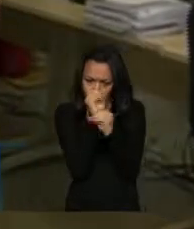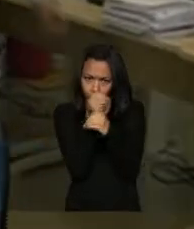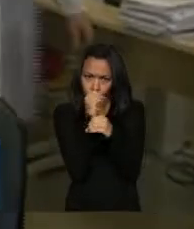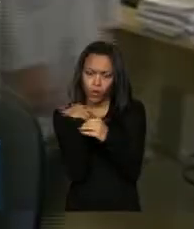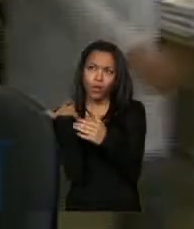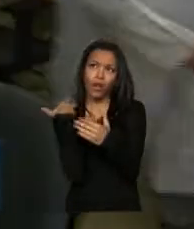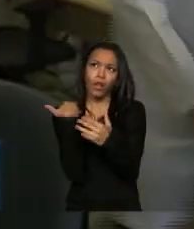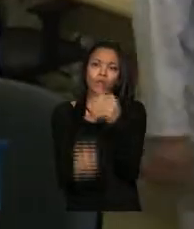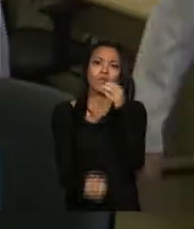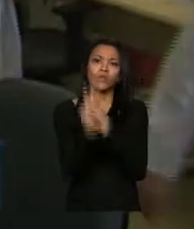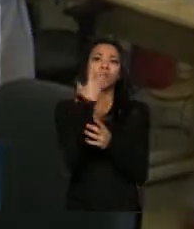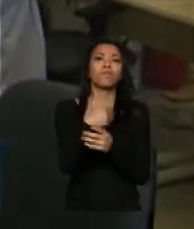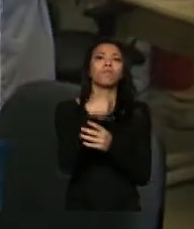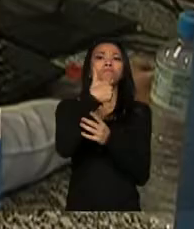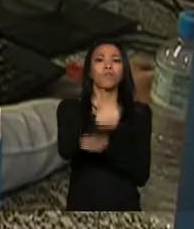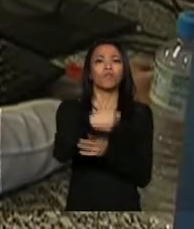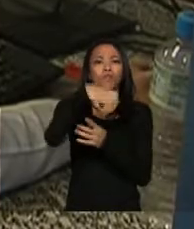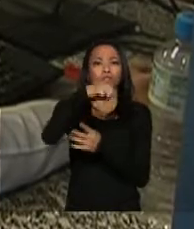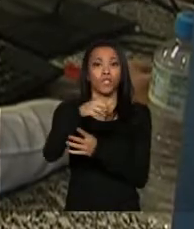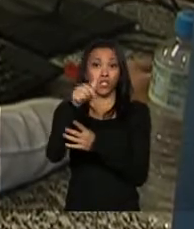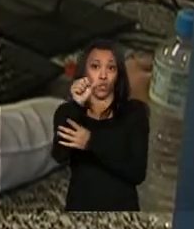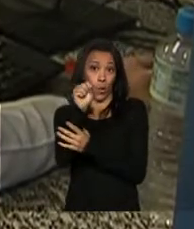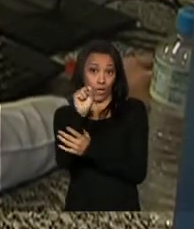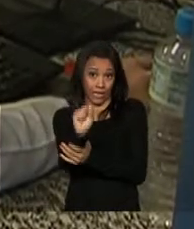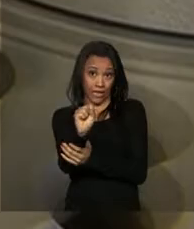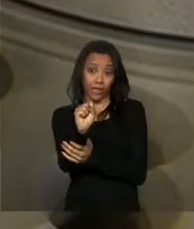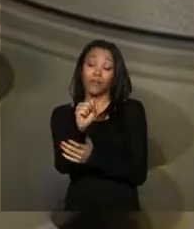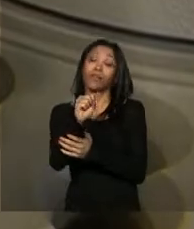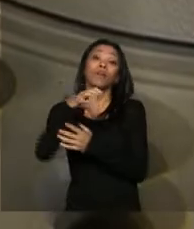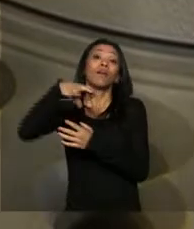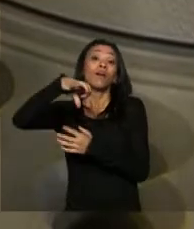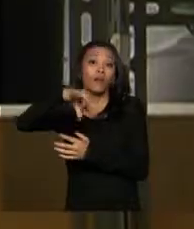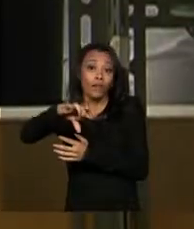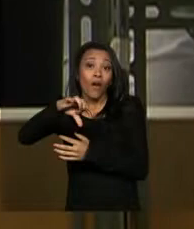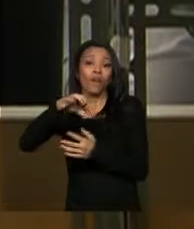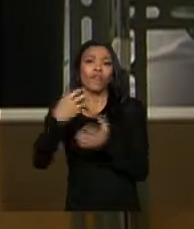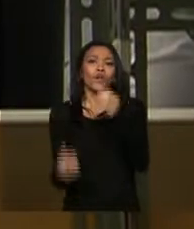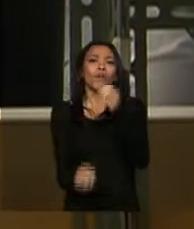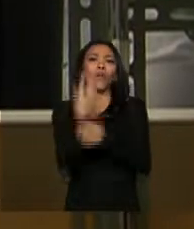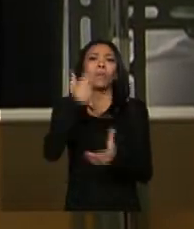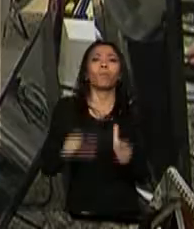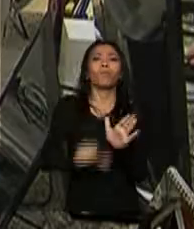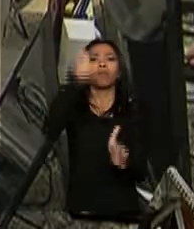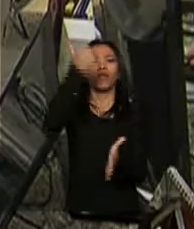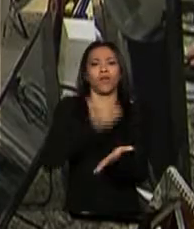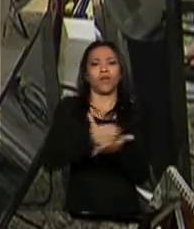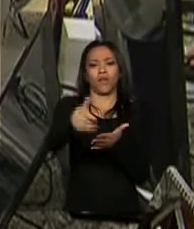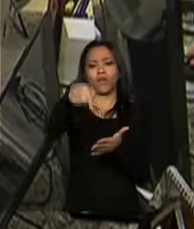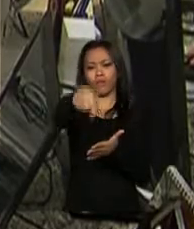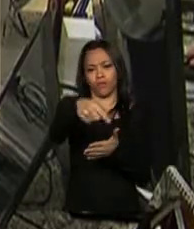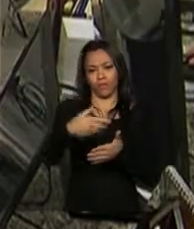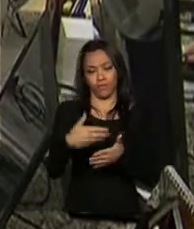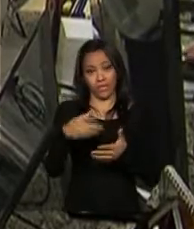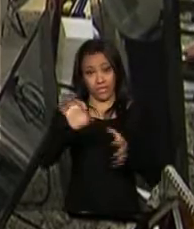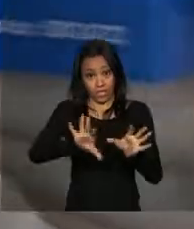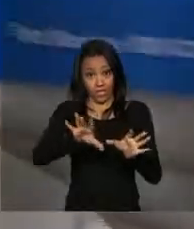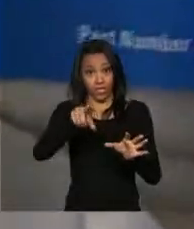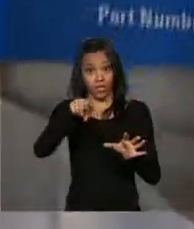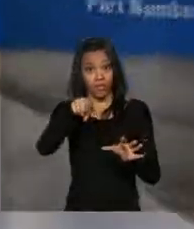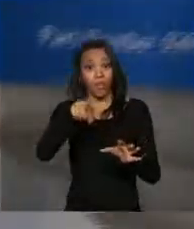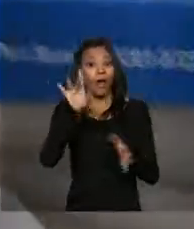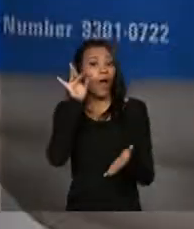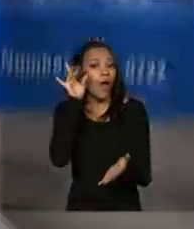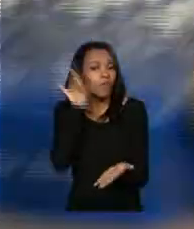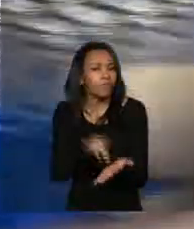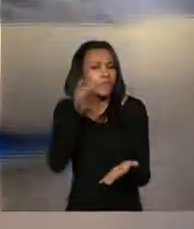desde 1989 e foi o primeiro da América Latina e Caribe a receber credenciamento internacional para